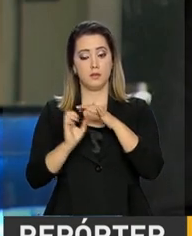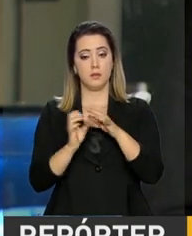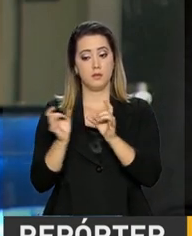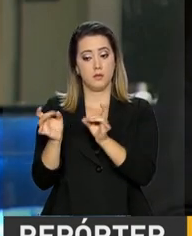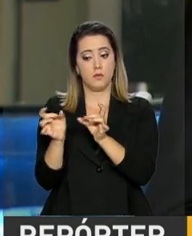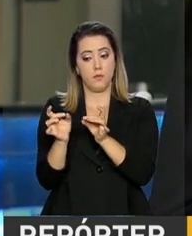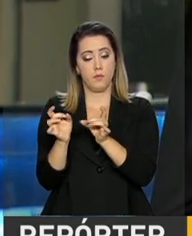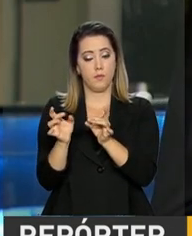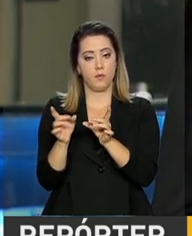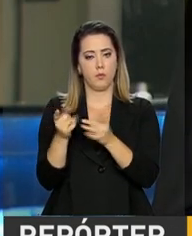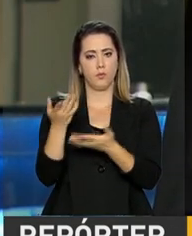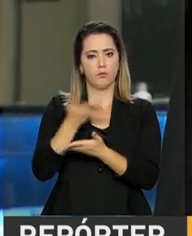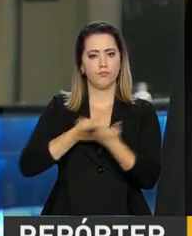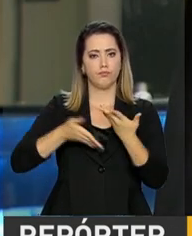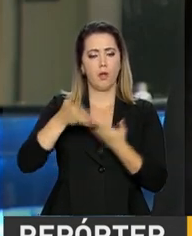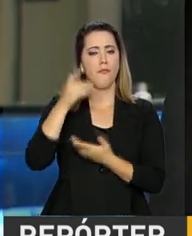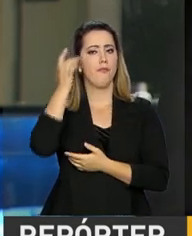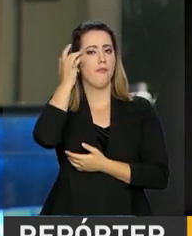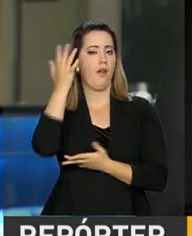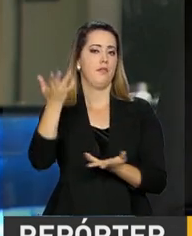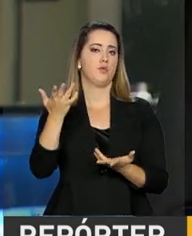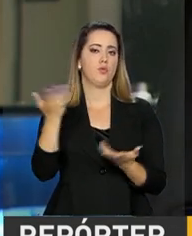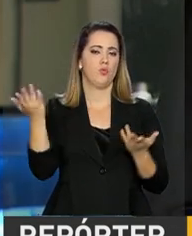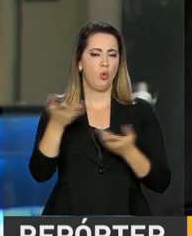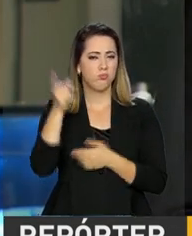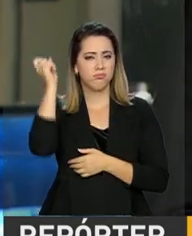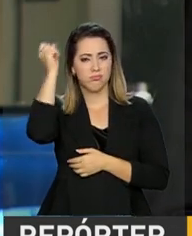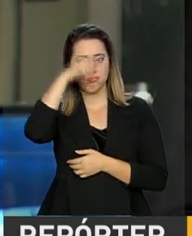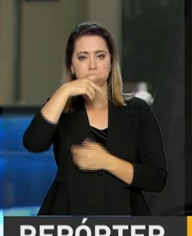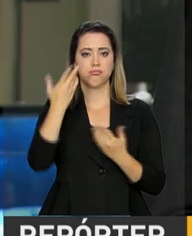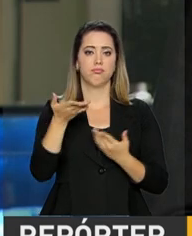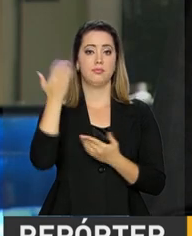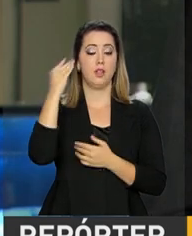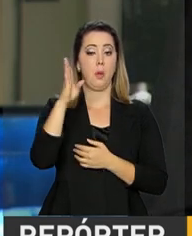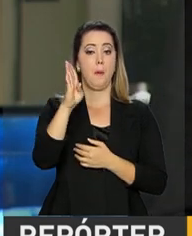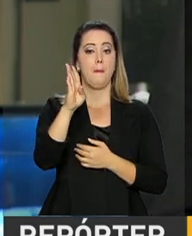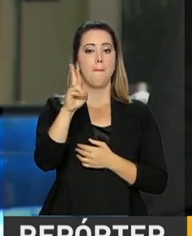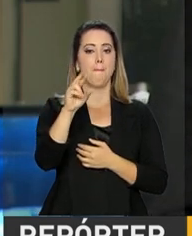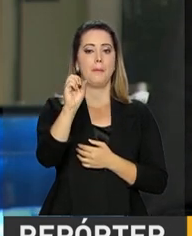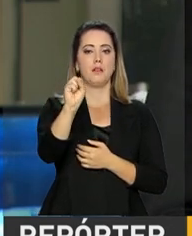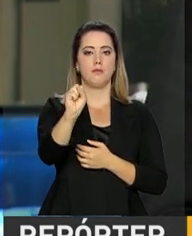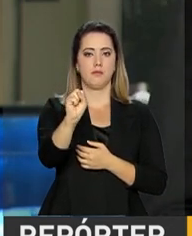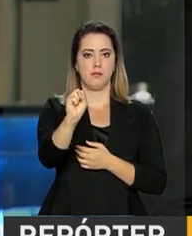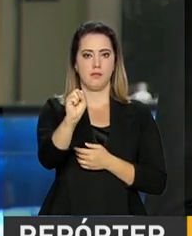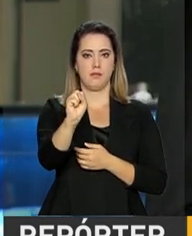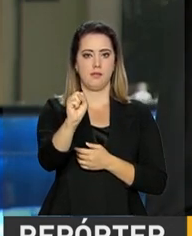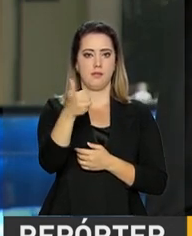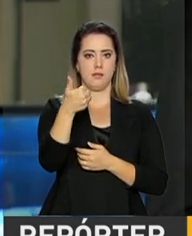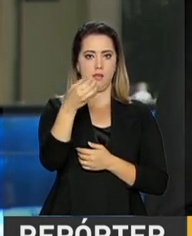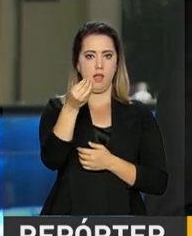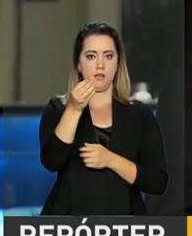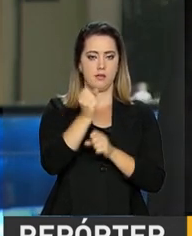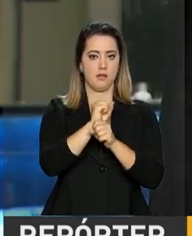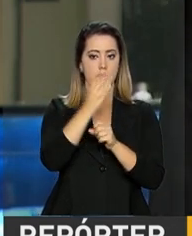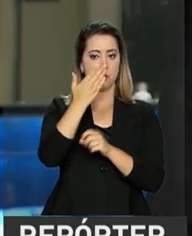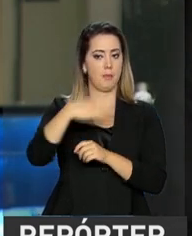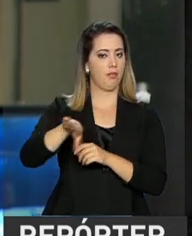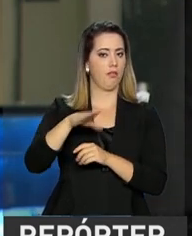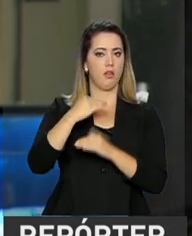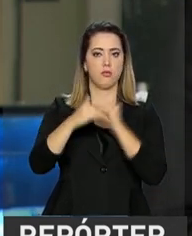os investimentos devem ser facilitados na última década o bric foi responsável por quase metade do crescimento econômico